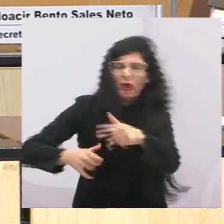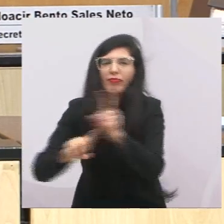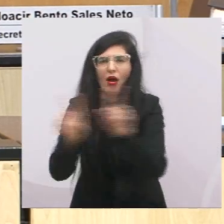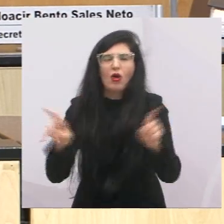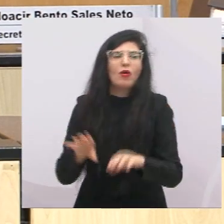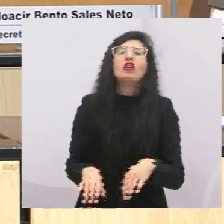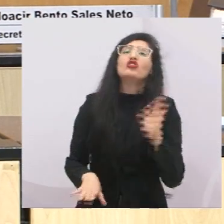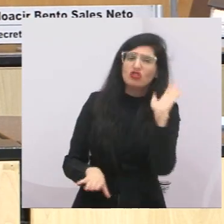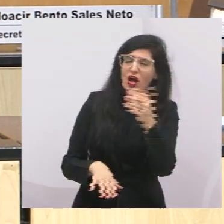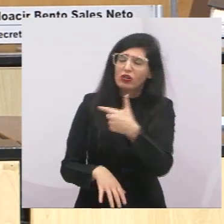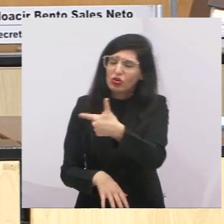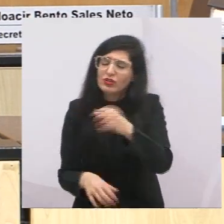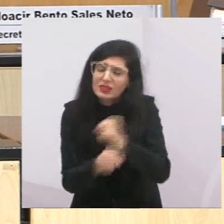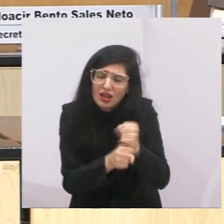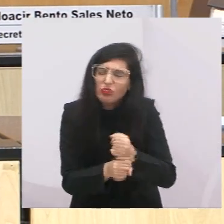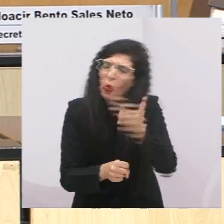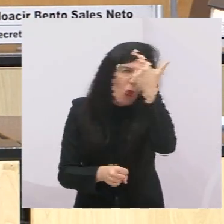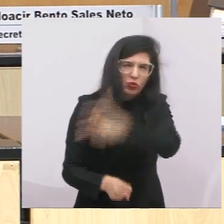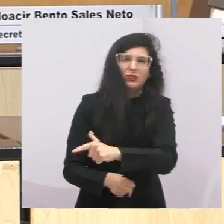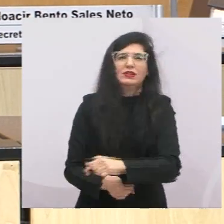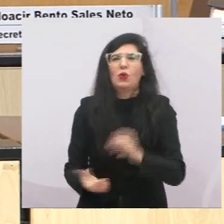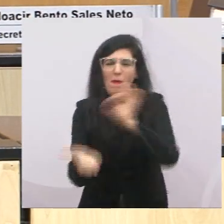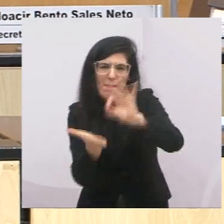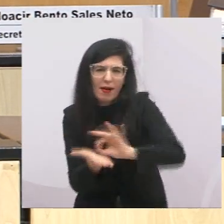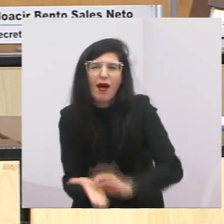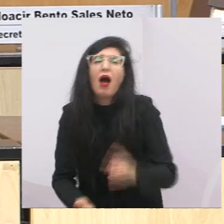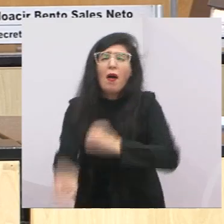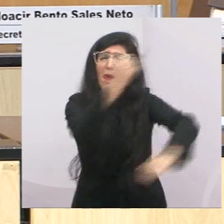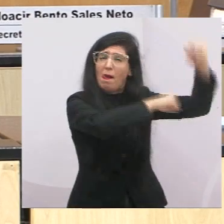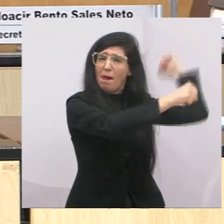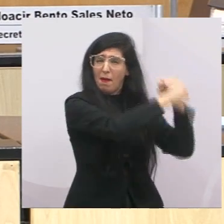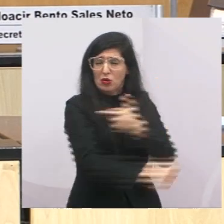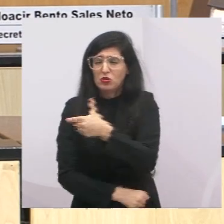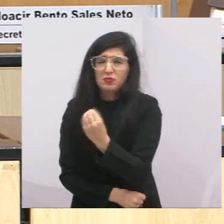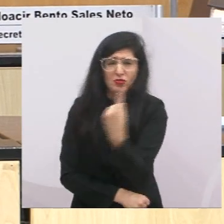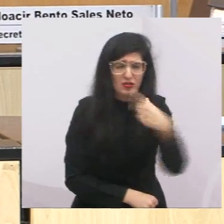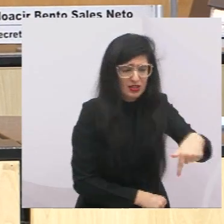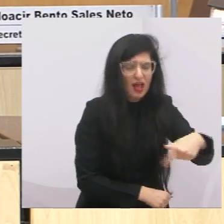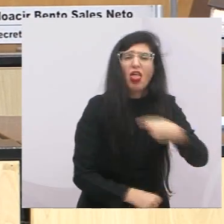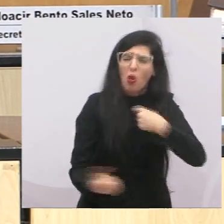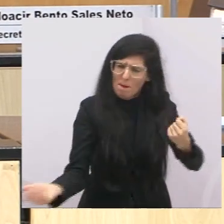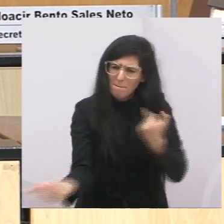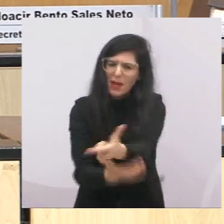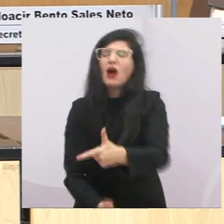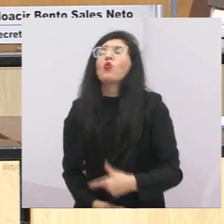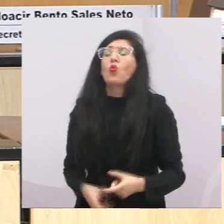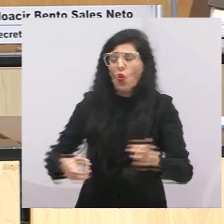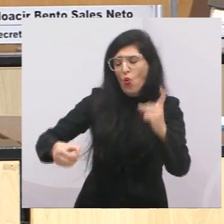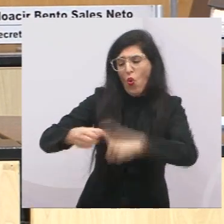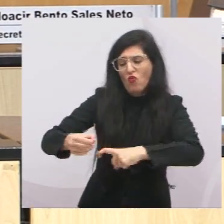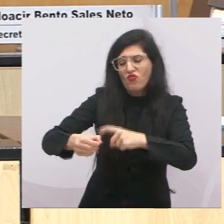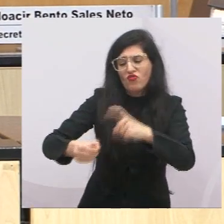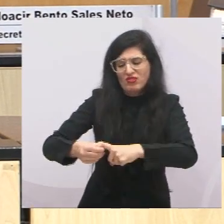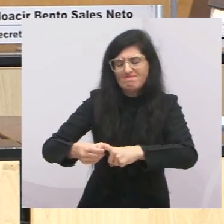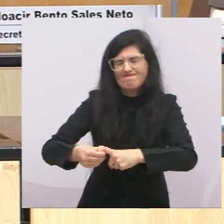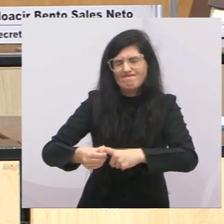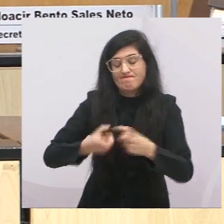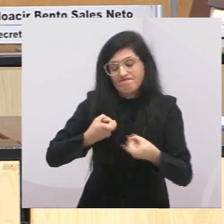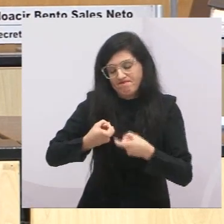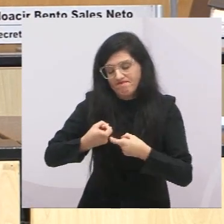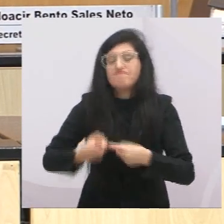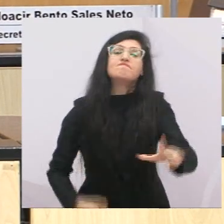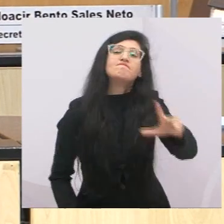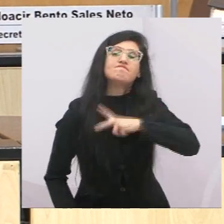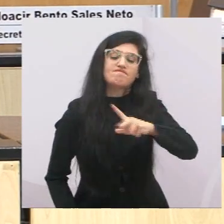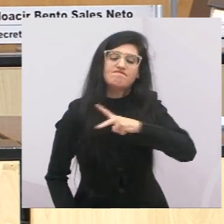que eu não consigo fazer de jeito nenhum. Desde 2017 que eu pago o exame pelo convênio, Eu pago